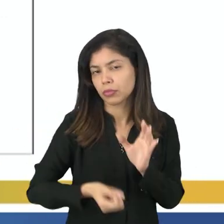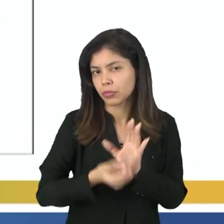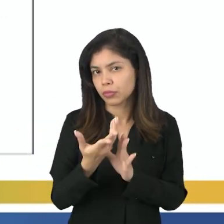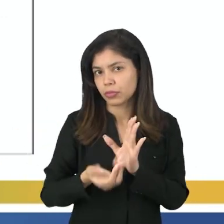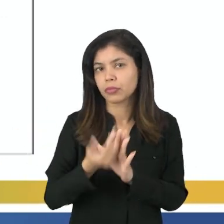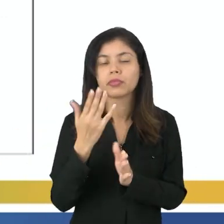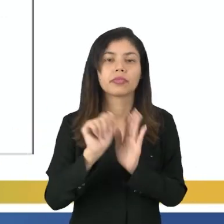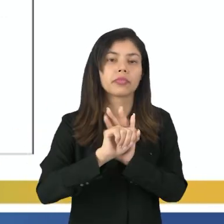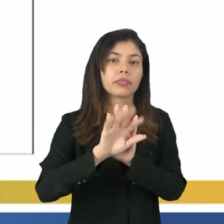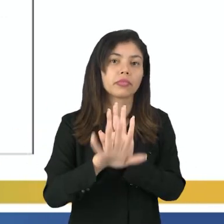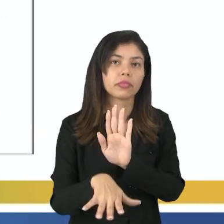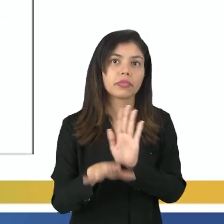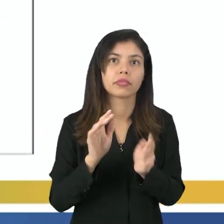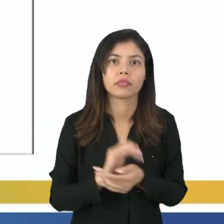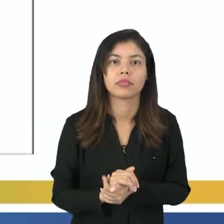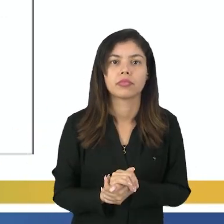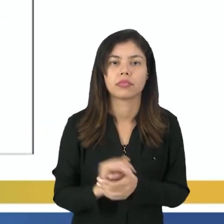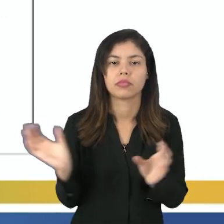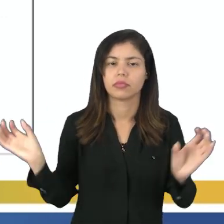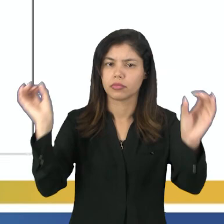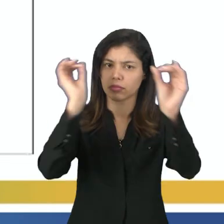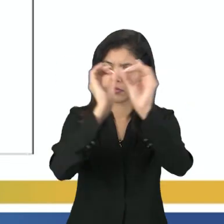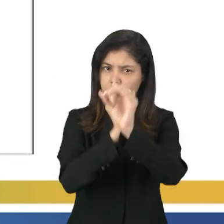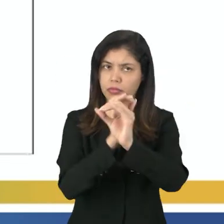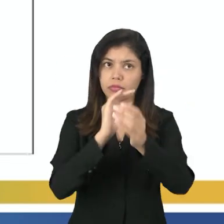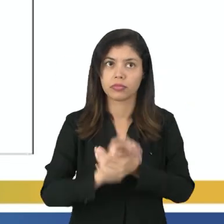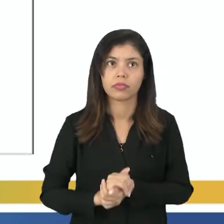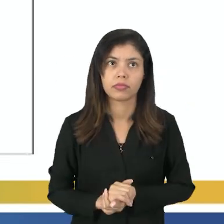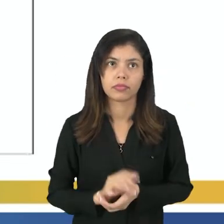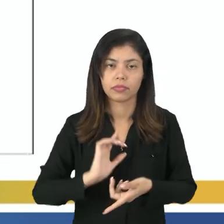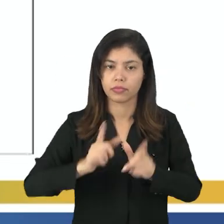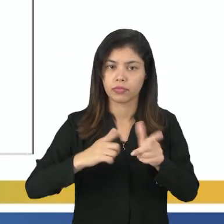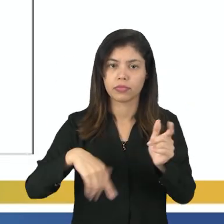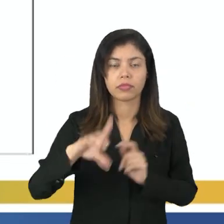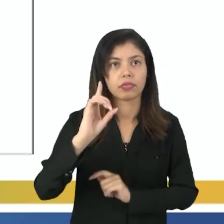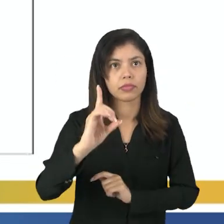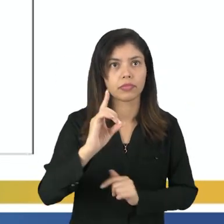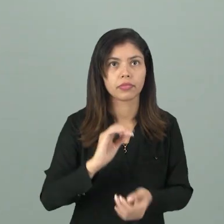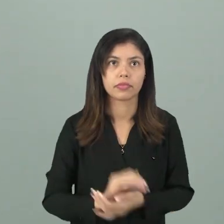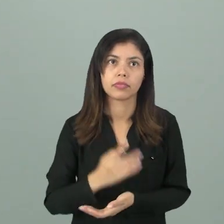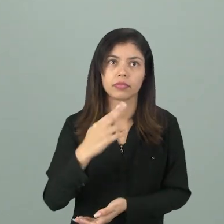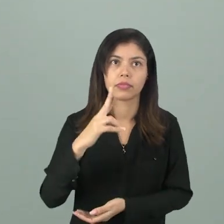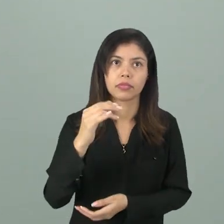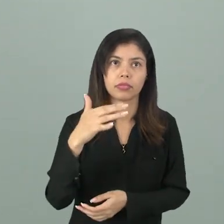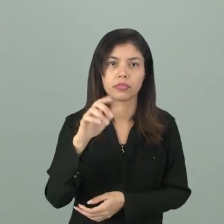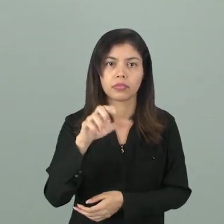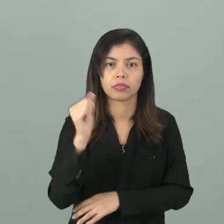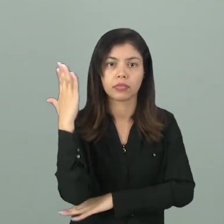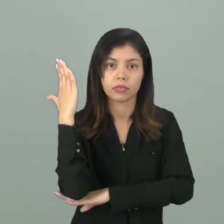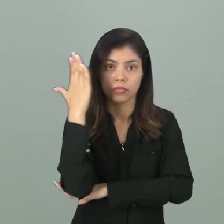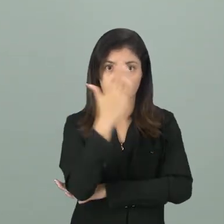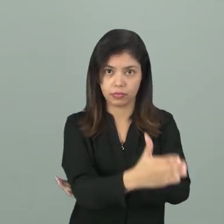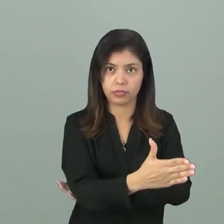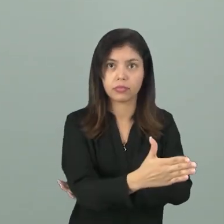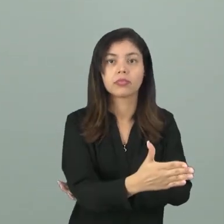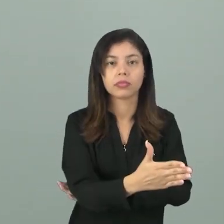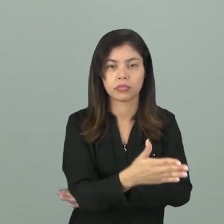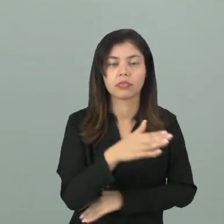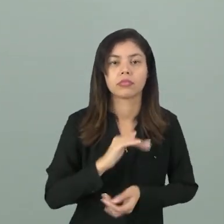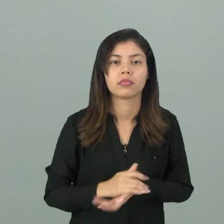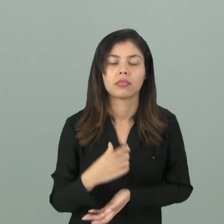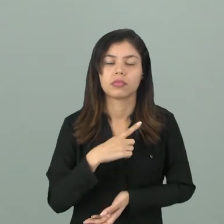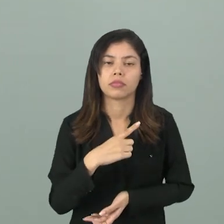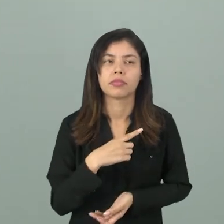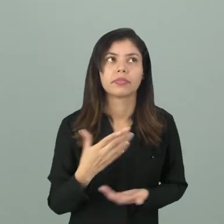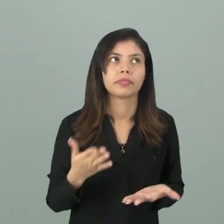produz ali a sombra de um eclipse, né? São propagação retilínea, né? A luz, em regra, ela se propaga